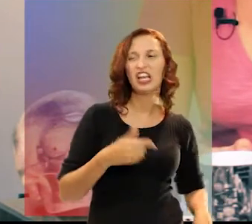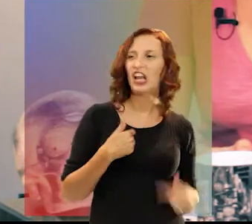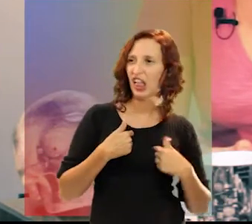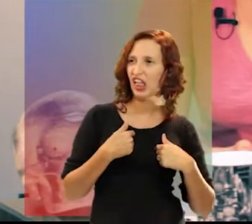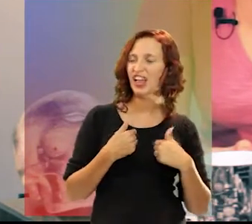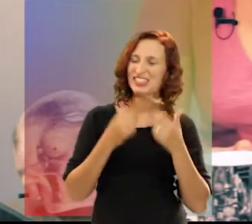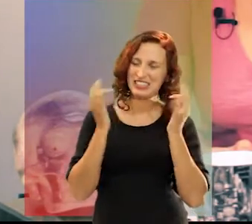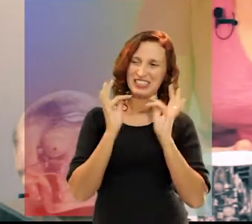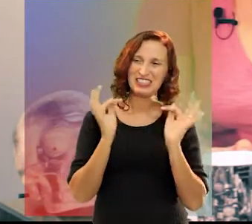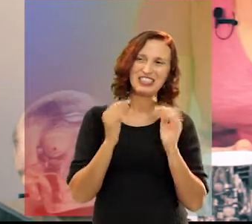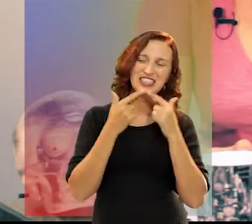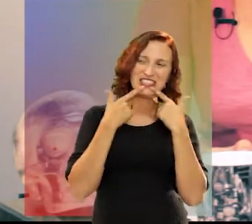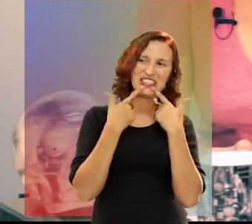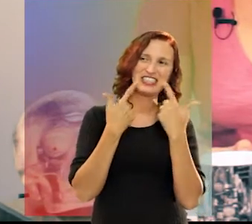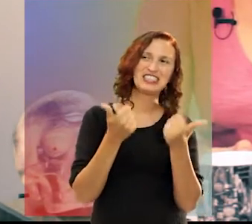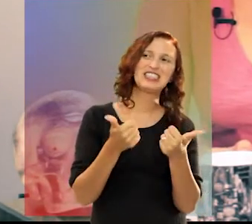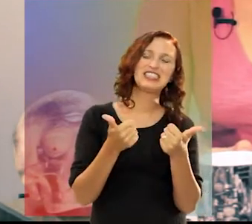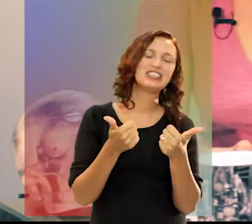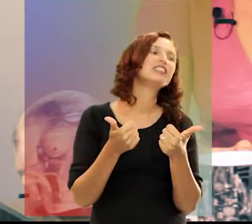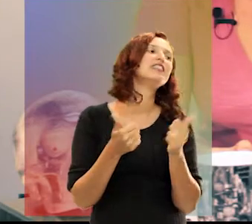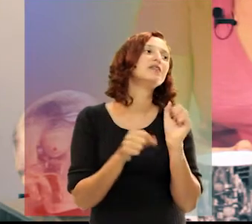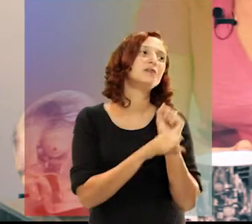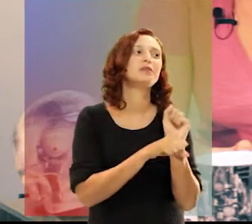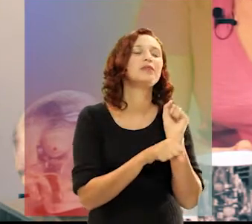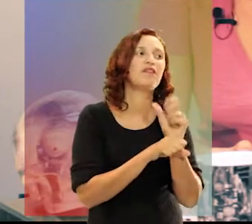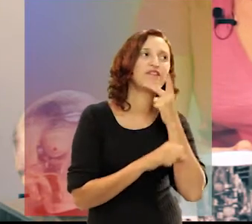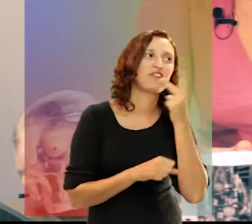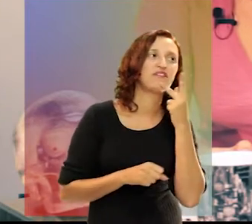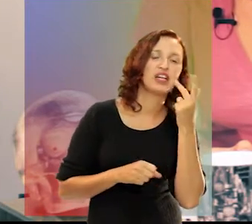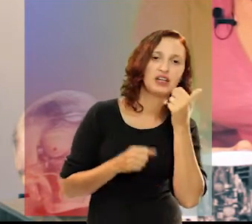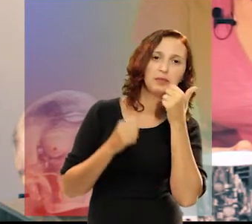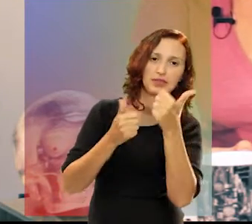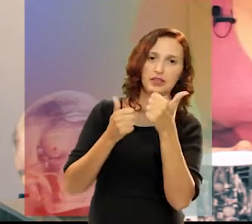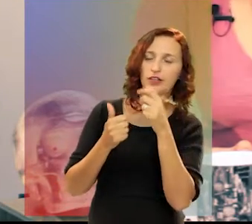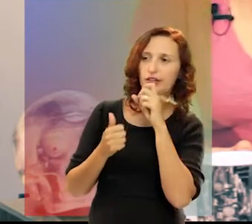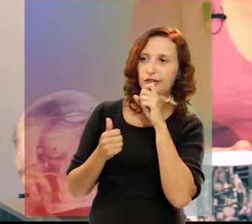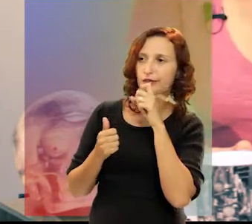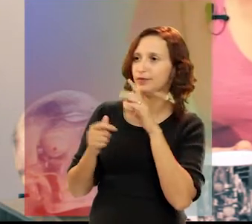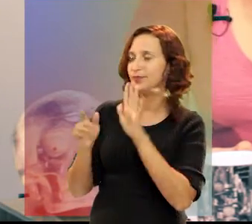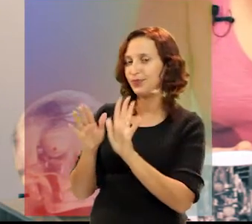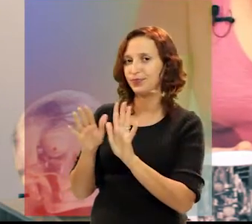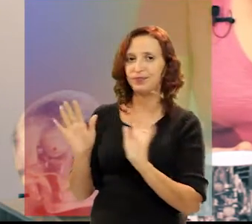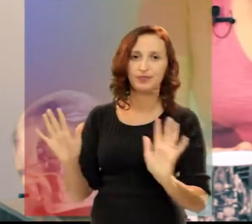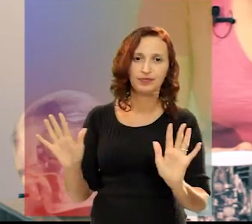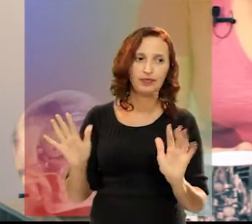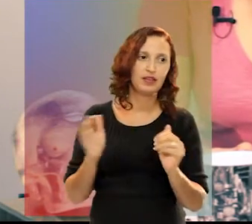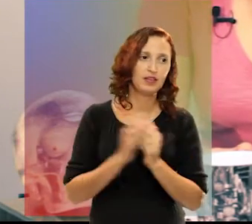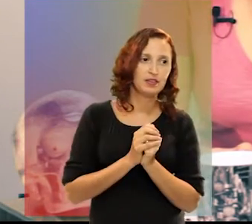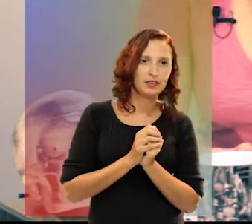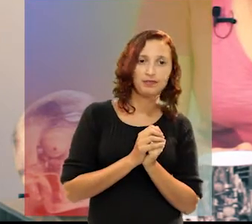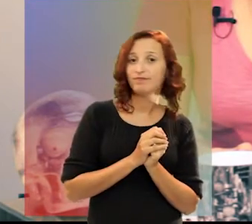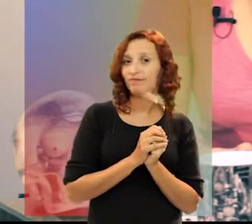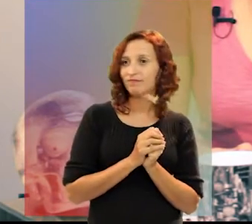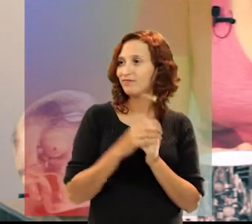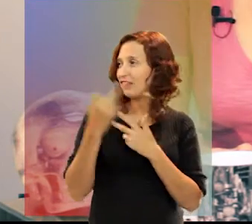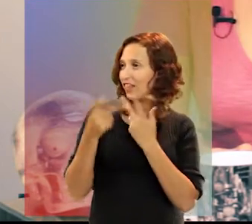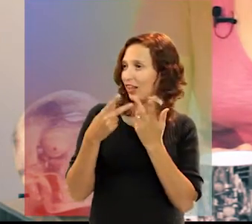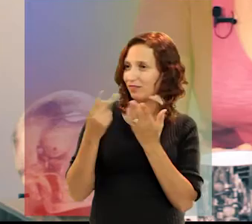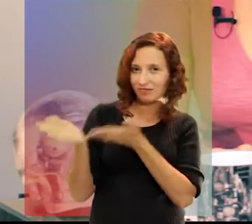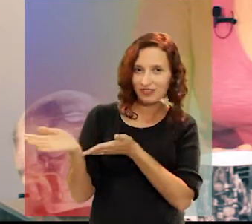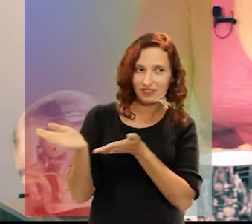assim? Então vai, cara. Vai, faz o que você quiser. Pera aí, deixa eu fazer isso aqui que é feio. Pronto.